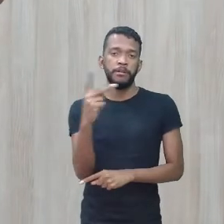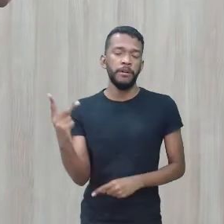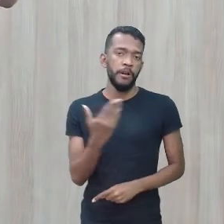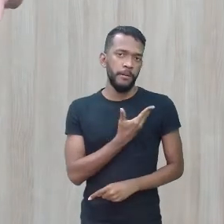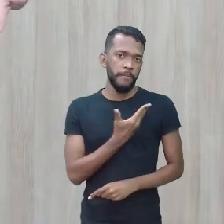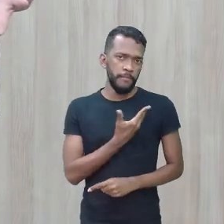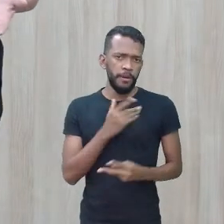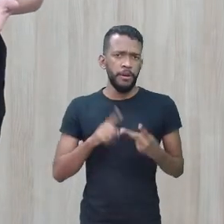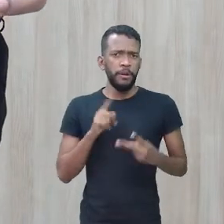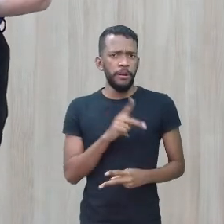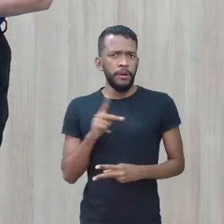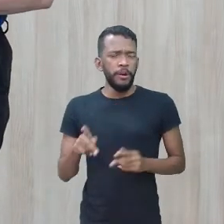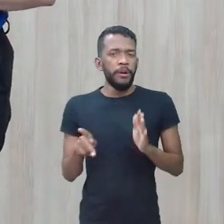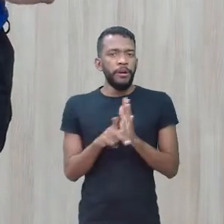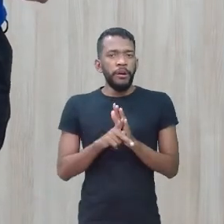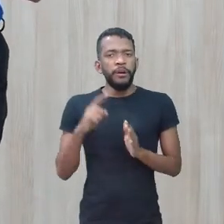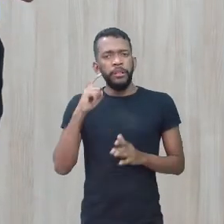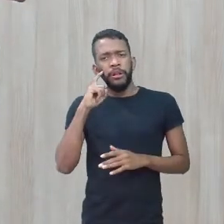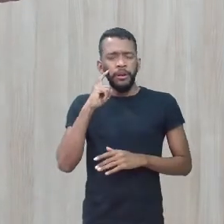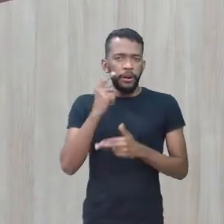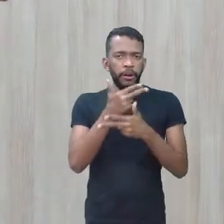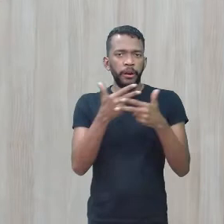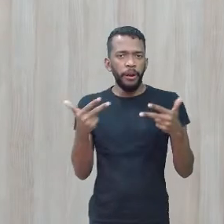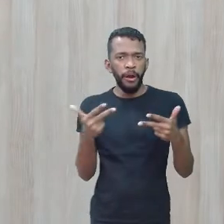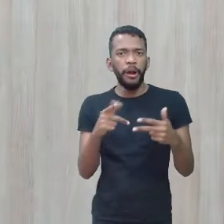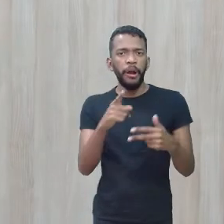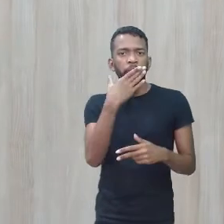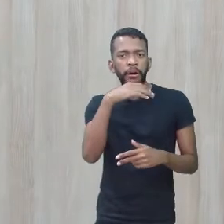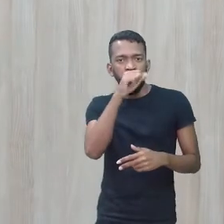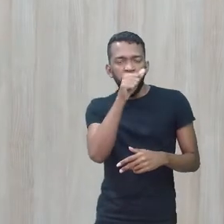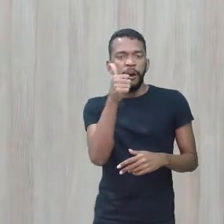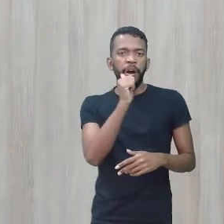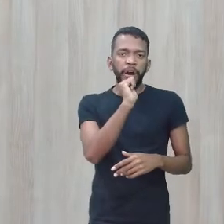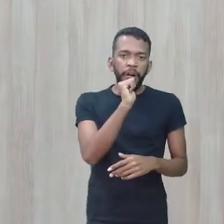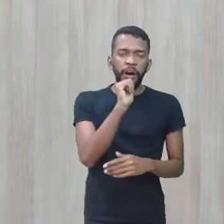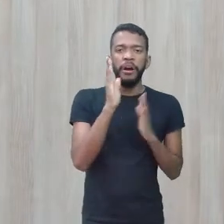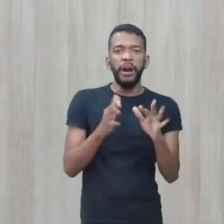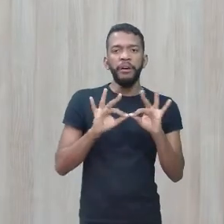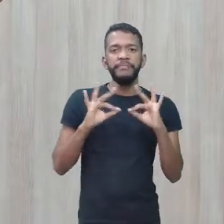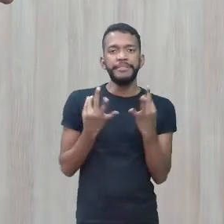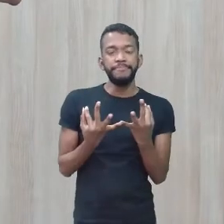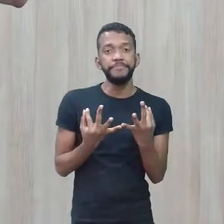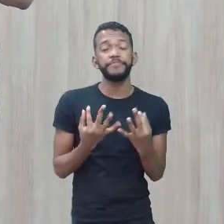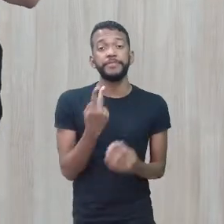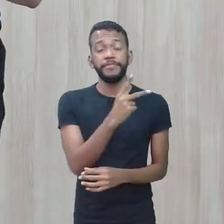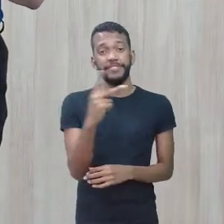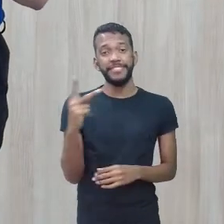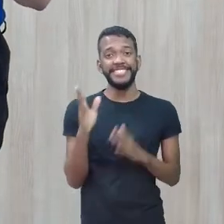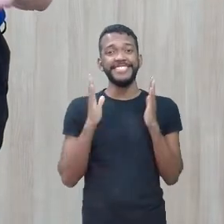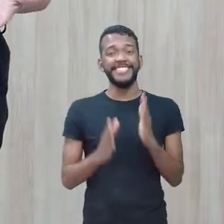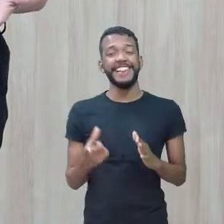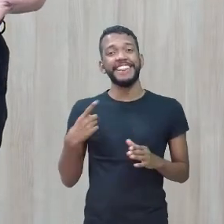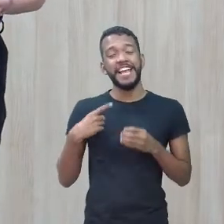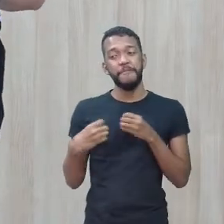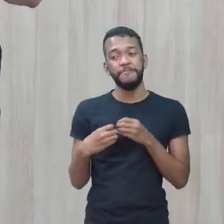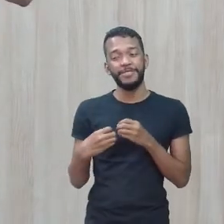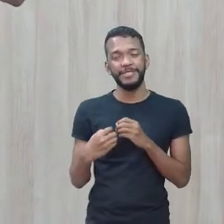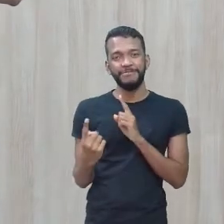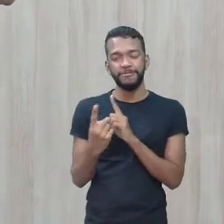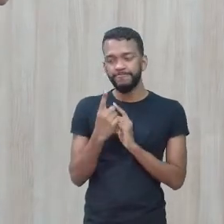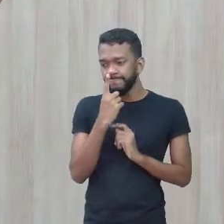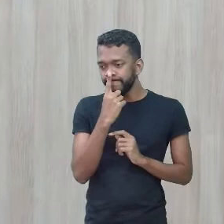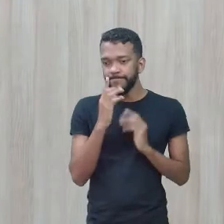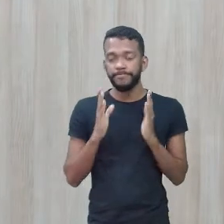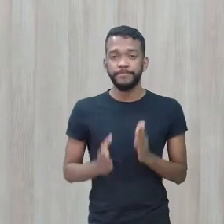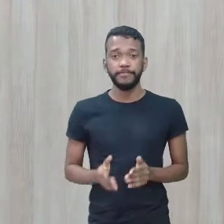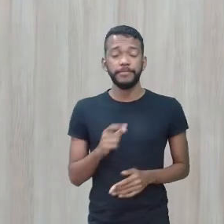seu professor para tirar dúvidas, seus pais, sua família, alguém que você tenha mais aproximação para que